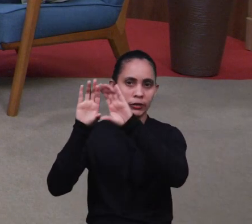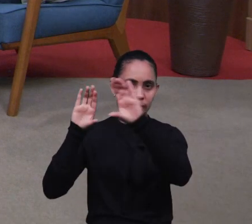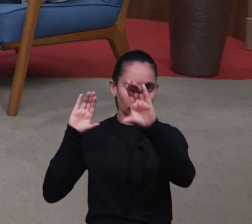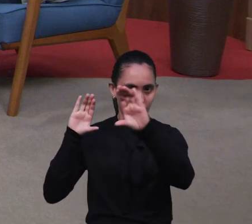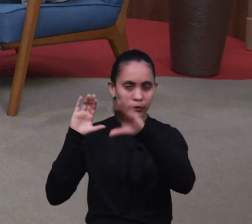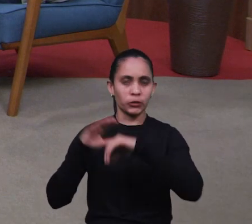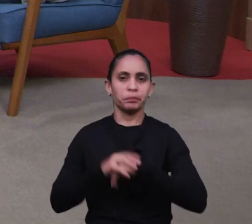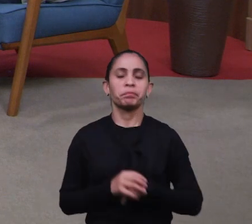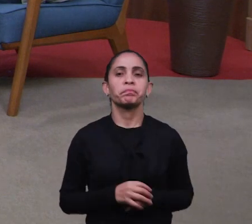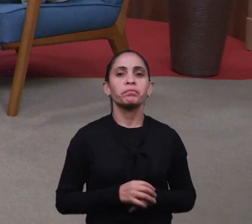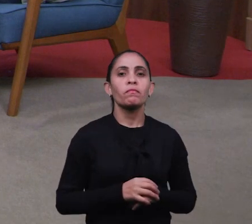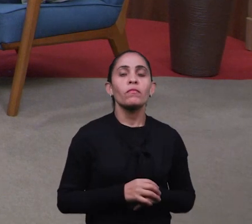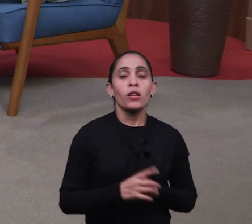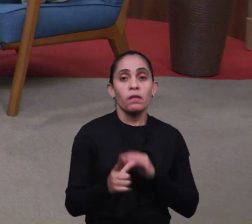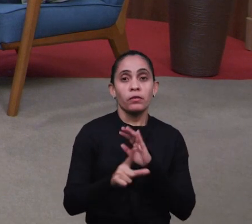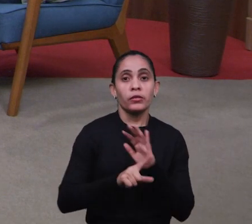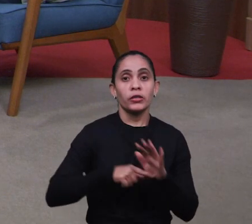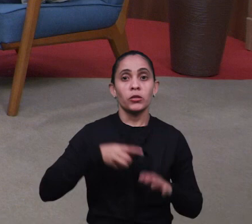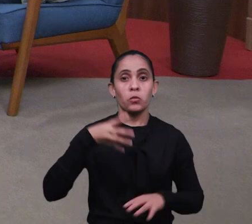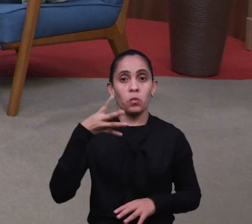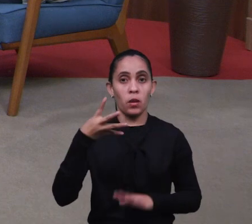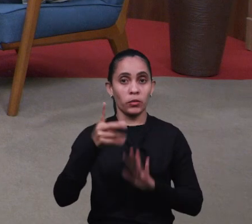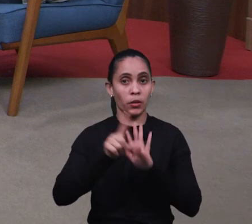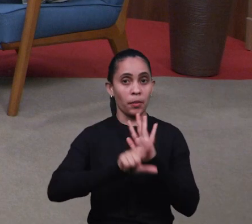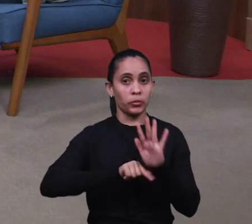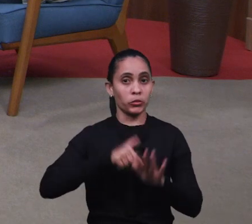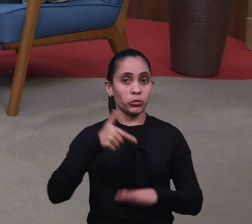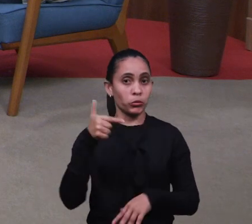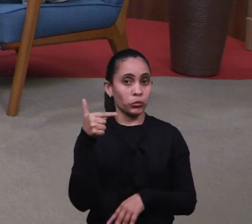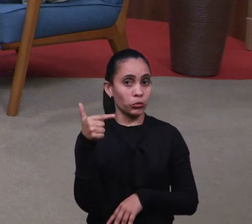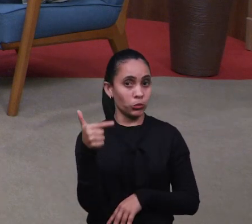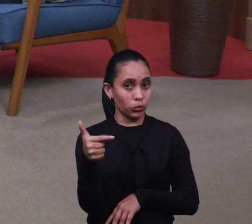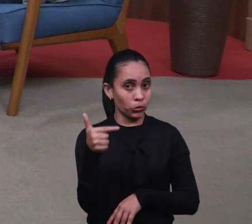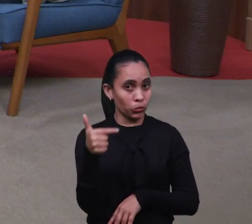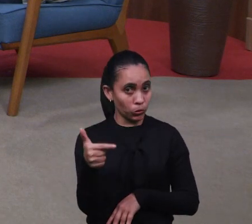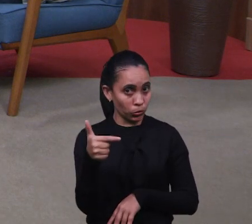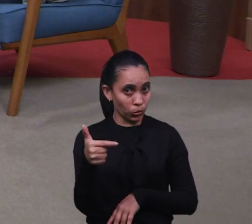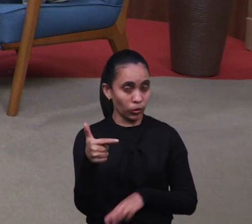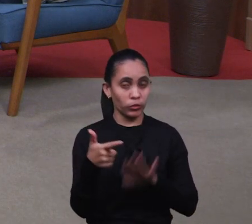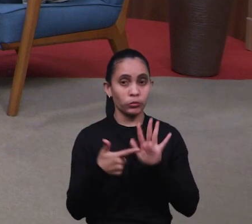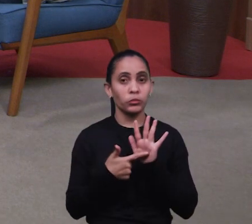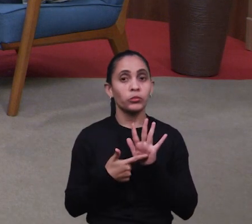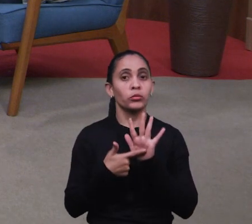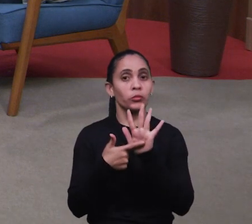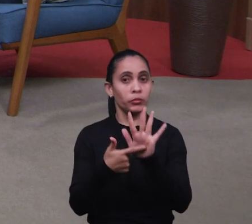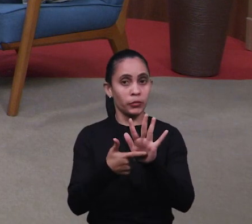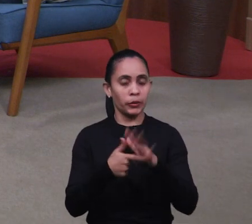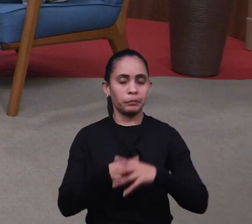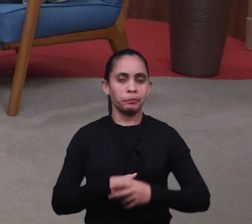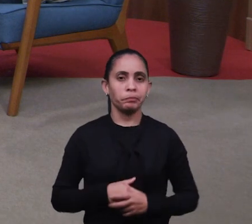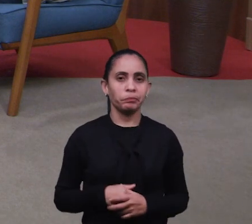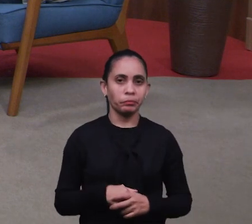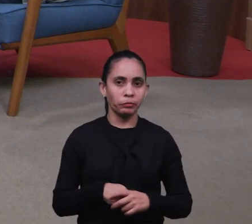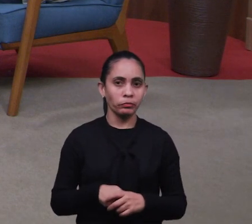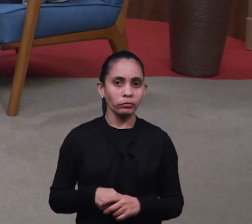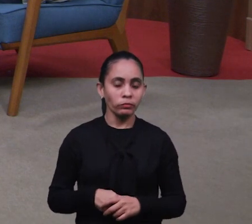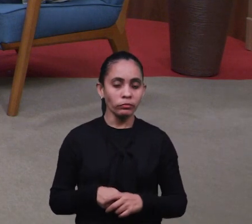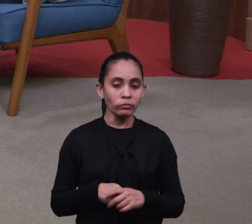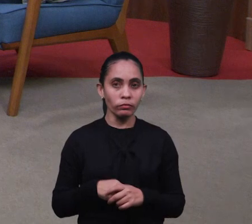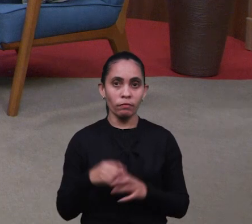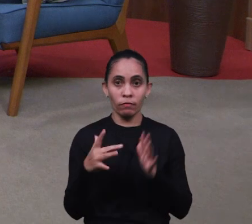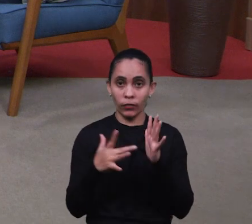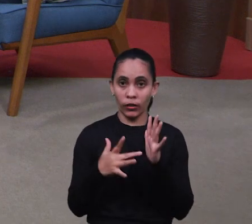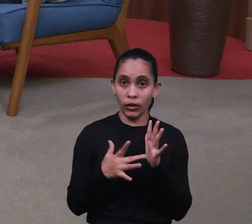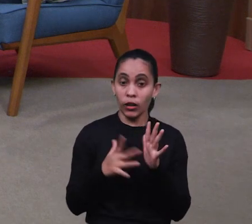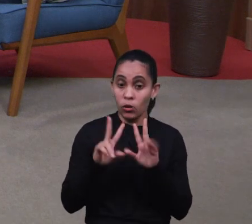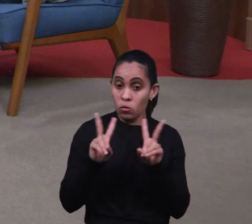Então, o versículo 4 do capítulo 2, nós acabamos de passar pelo verso 3, agora vamos para o verso 4, ele fala sobre um assunto que